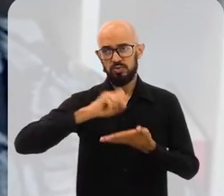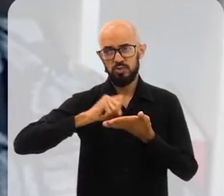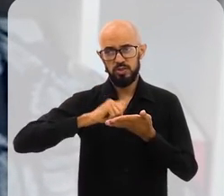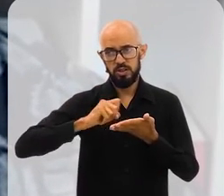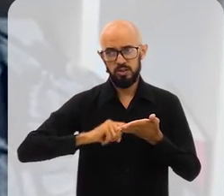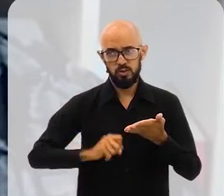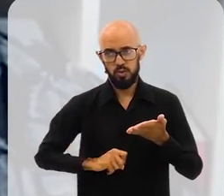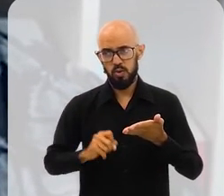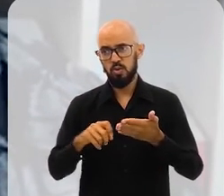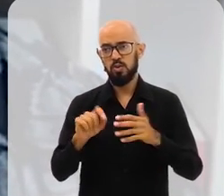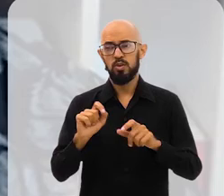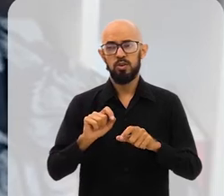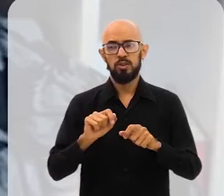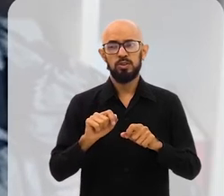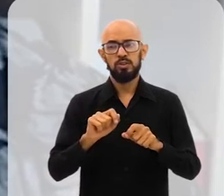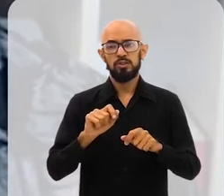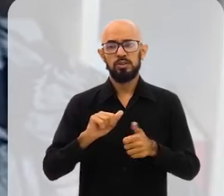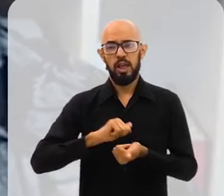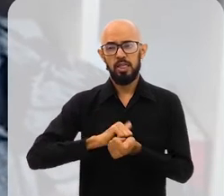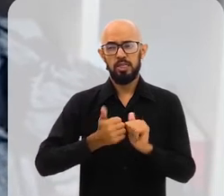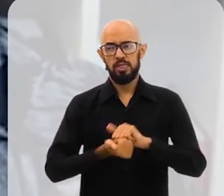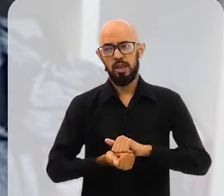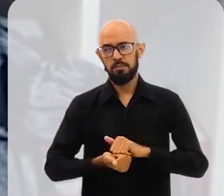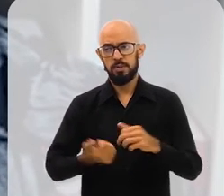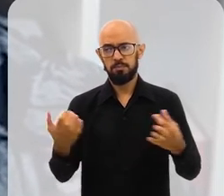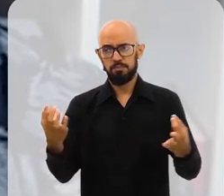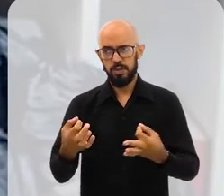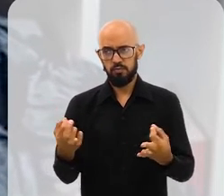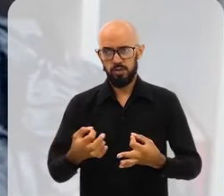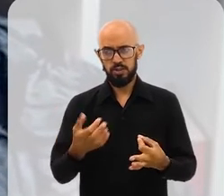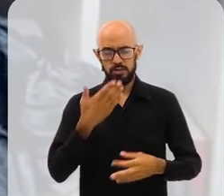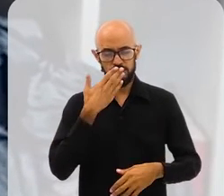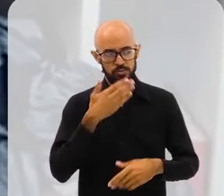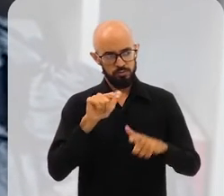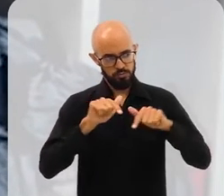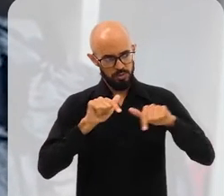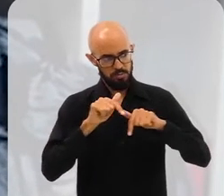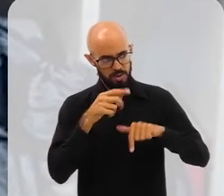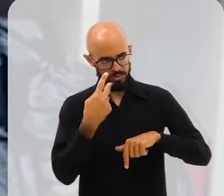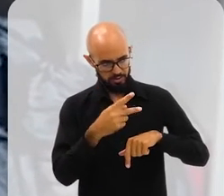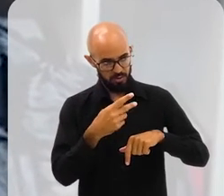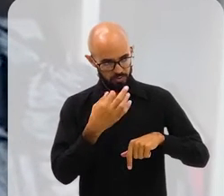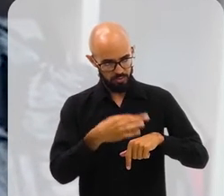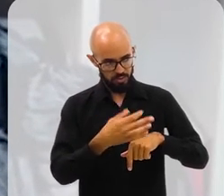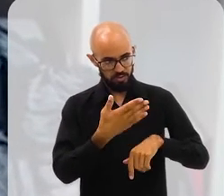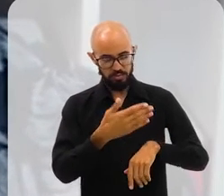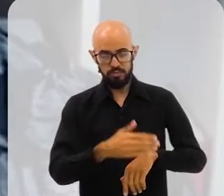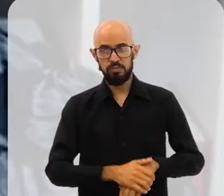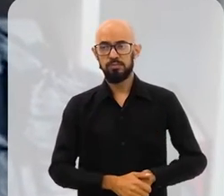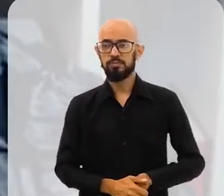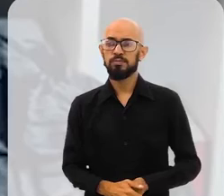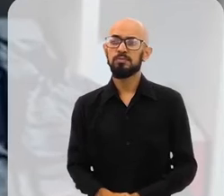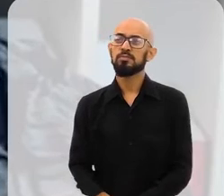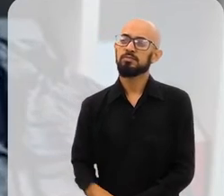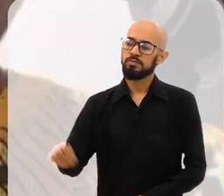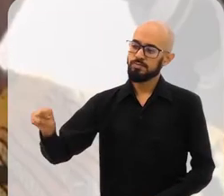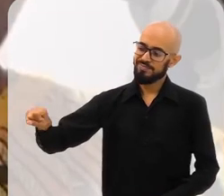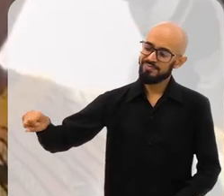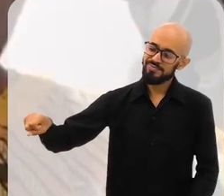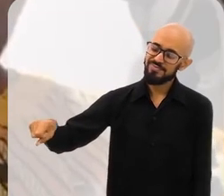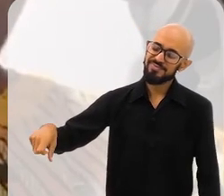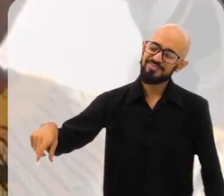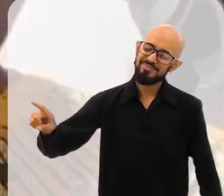o escritor que se encaixa perfeitamente nesse tipo de trabalho que você procura fazendo